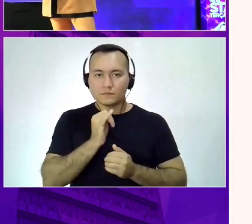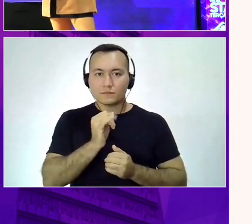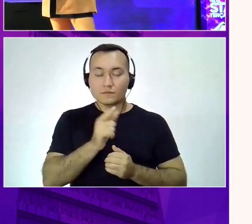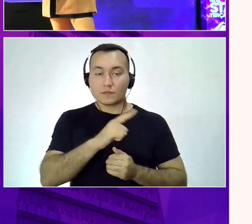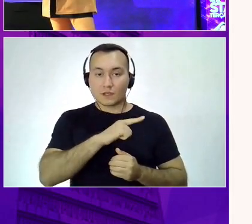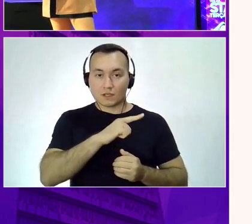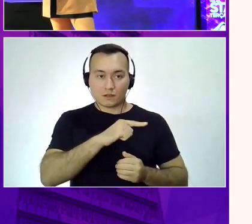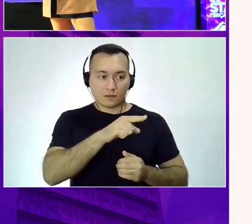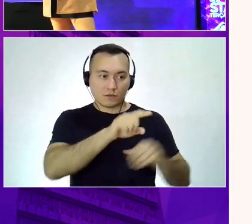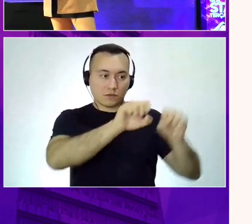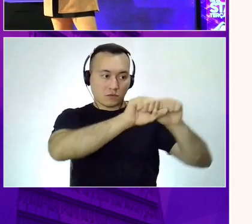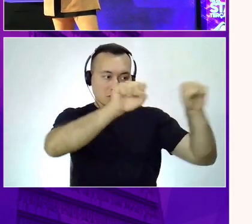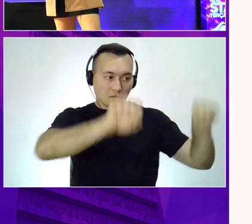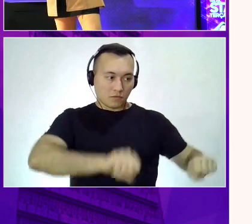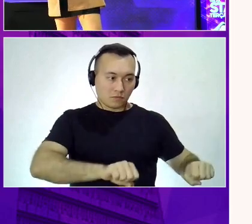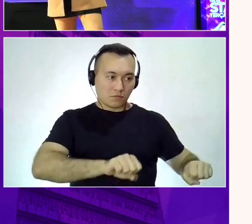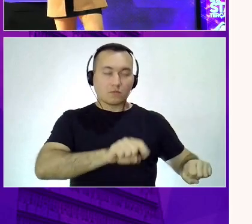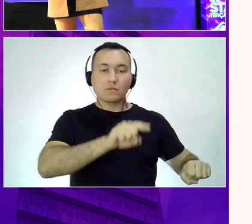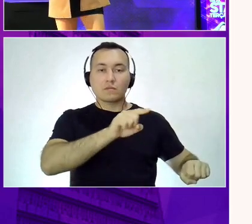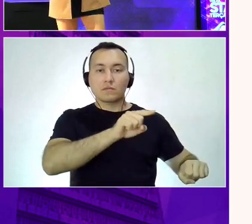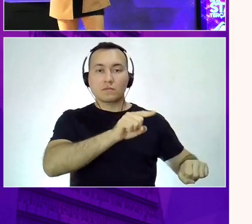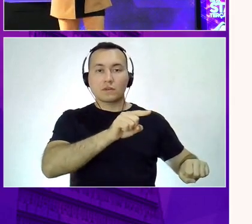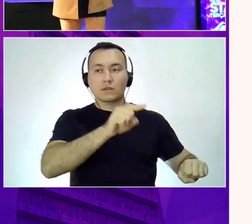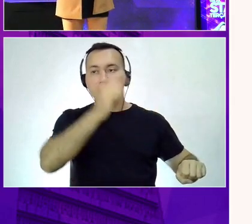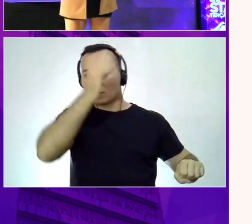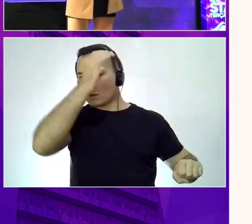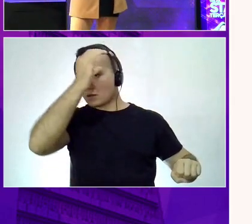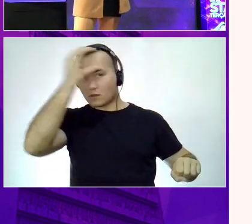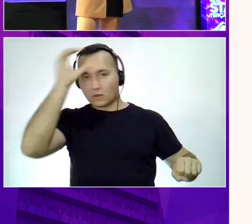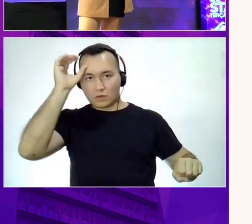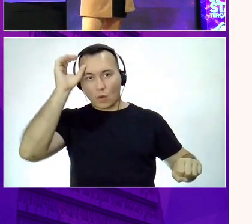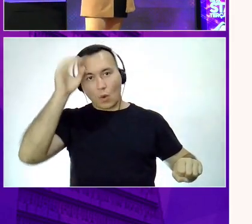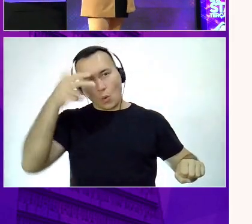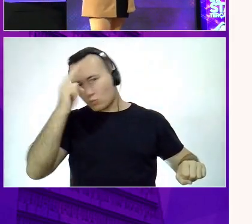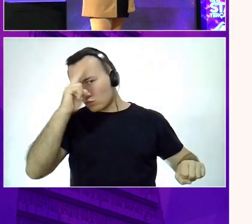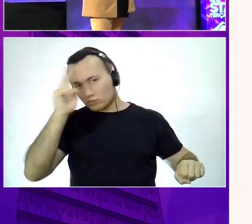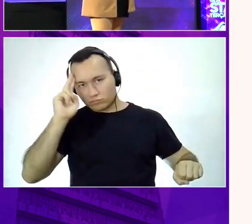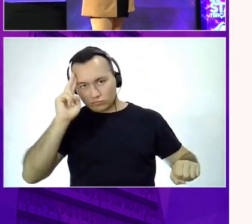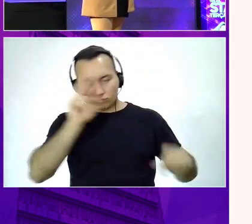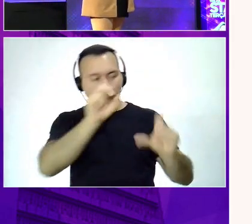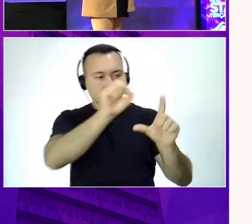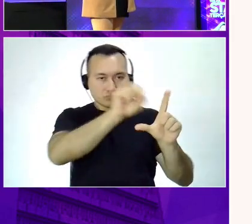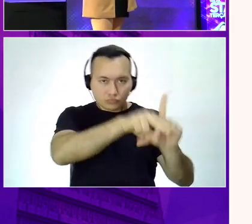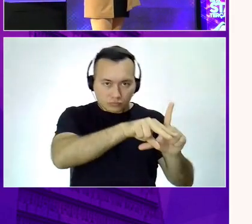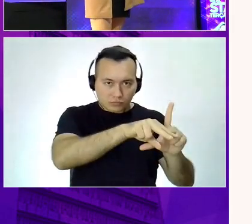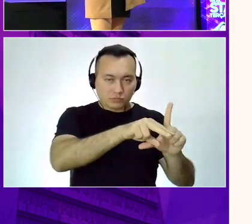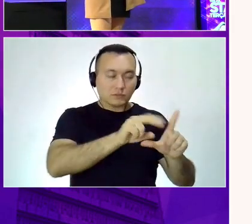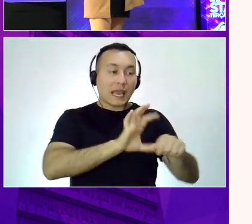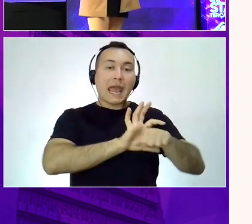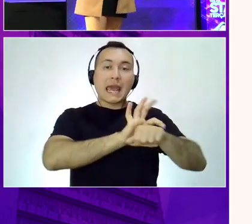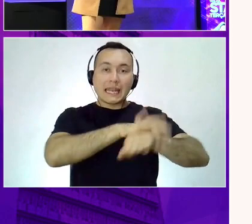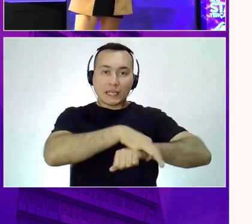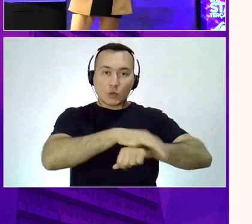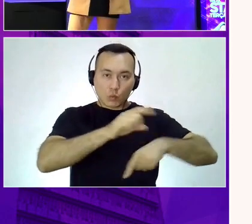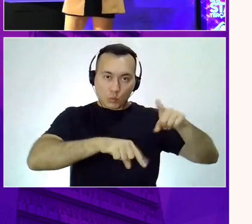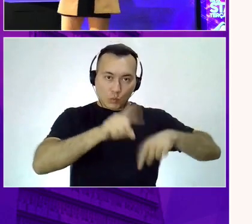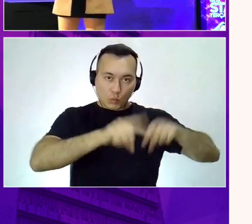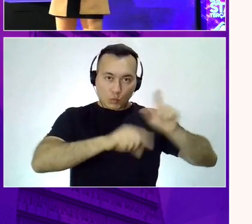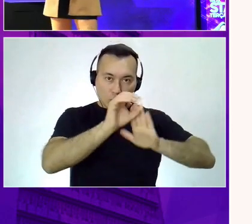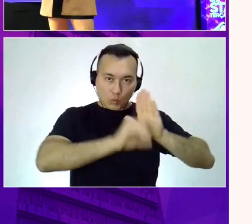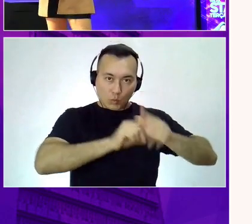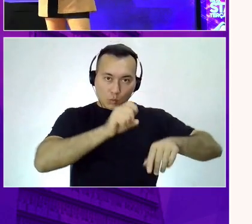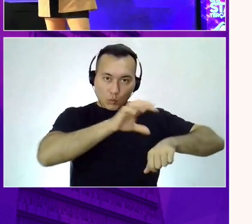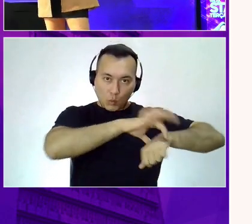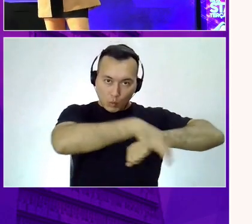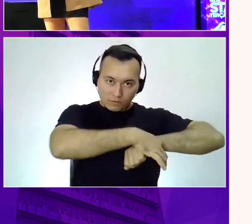de seguros. Quando o seu cliente vai lá e compra o seguro, você está atualizando 5 serviços diferentes.